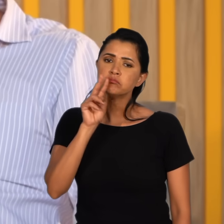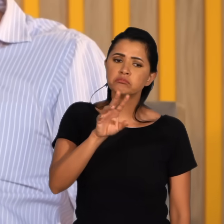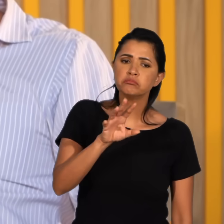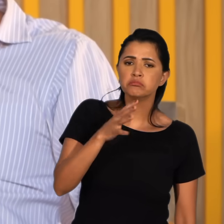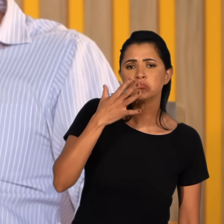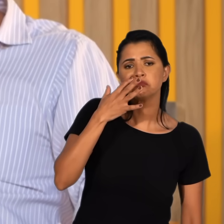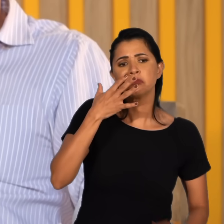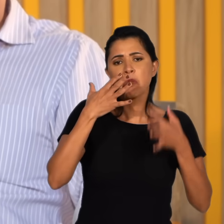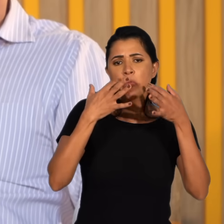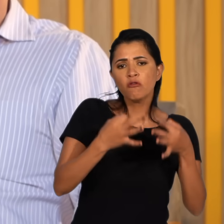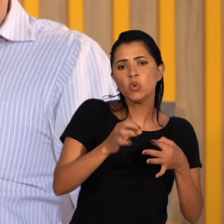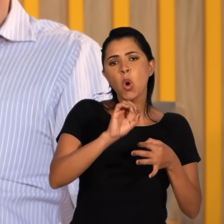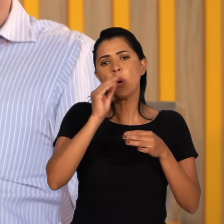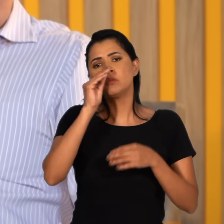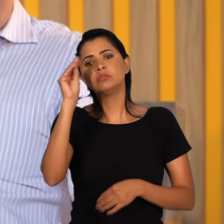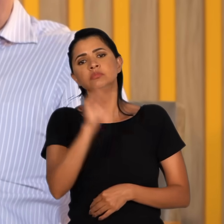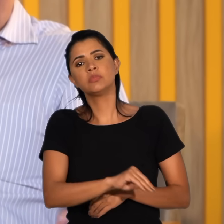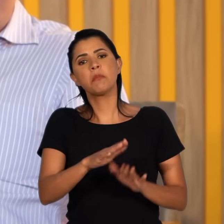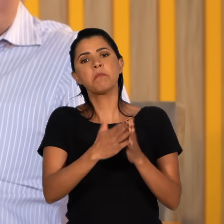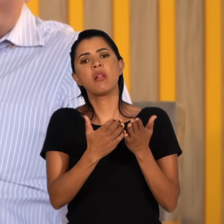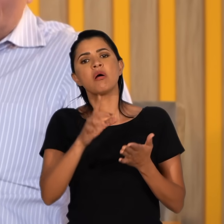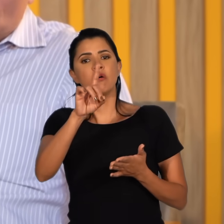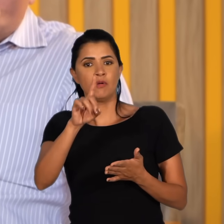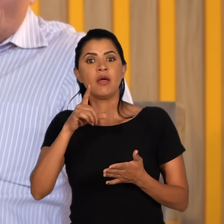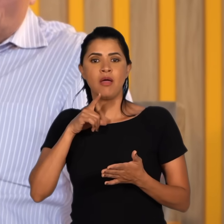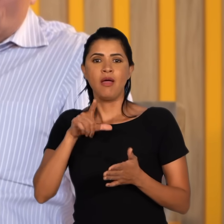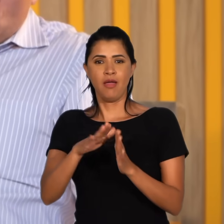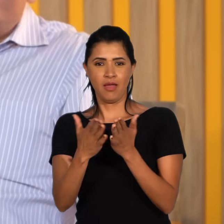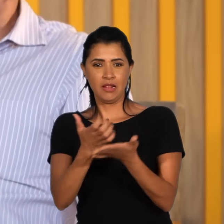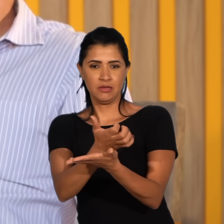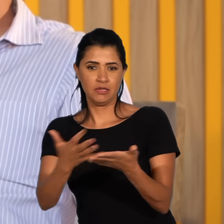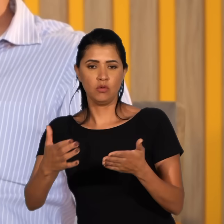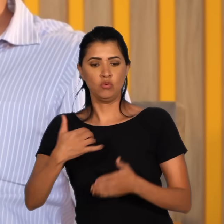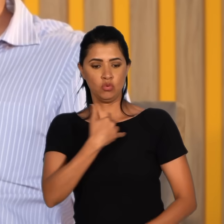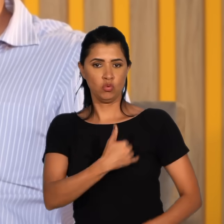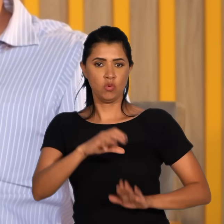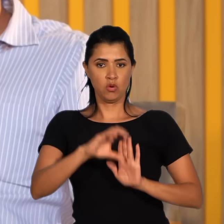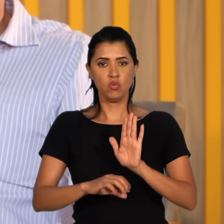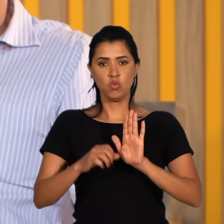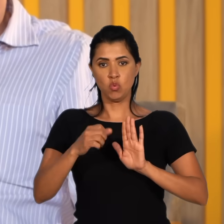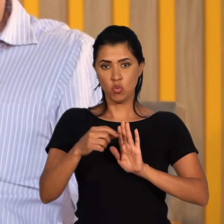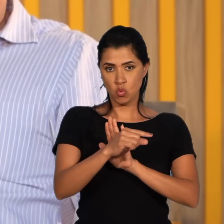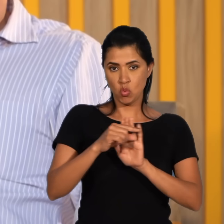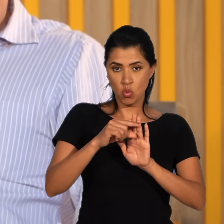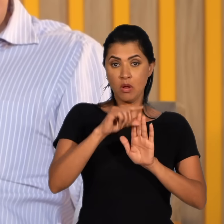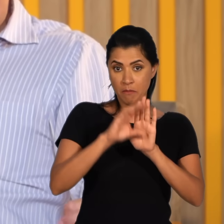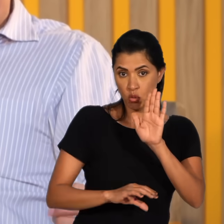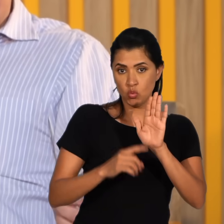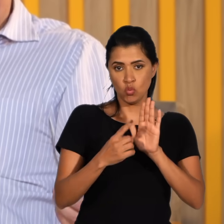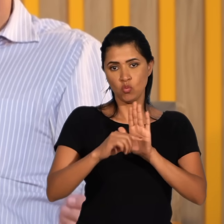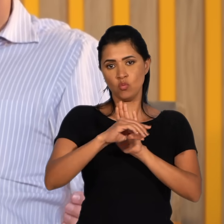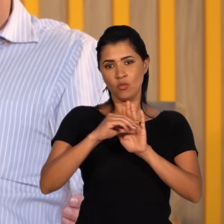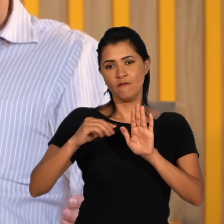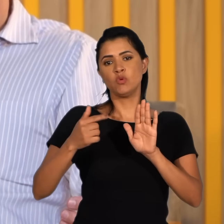não ouvindo a palavra de Deus e a lição traz aqui justamente em João 1 do do versículo 1 a 13 diz